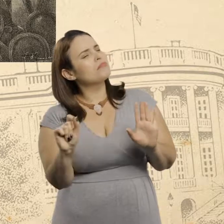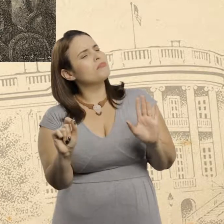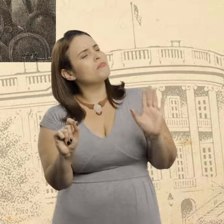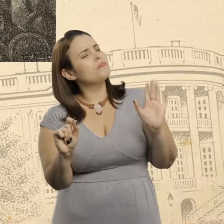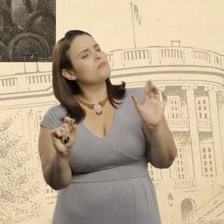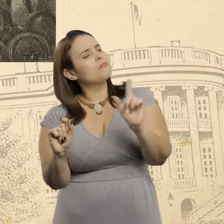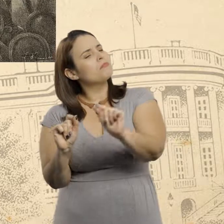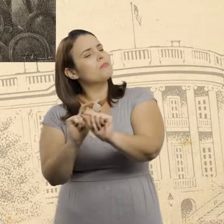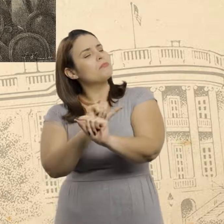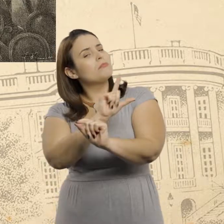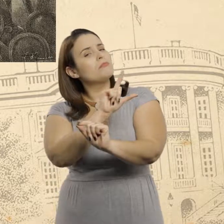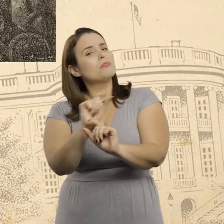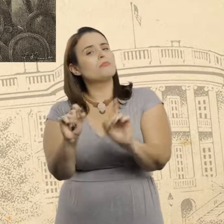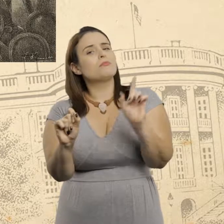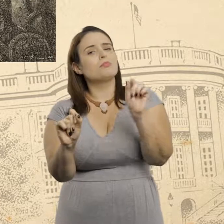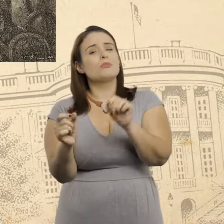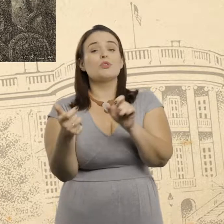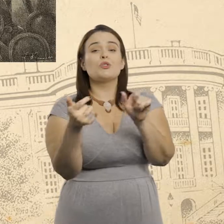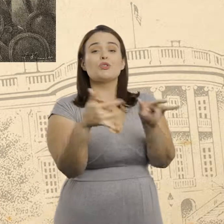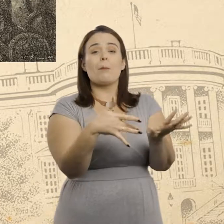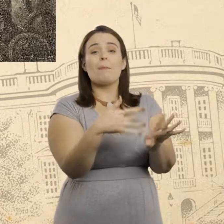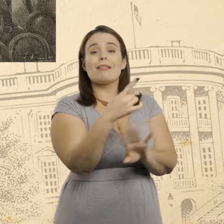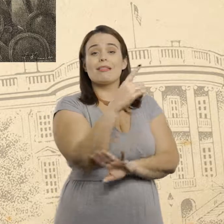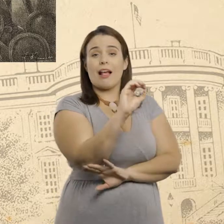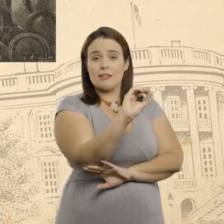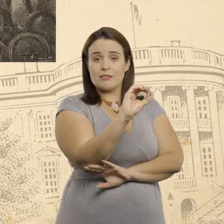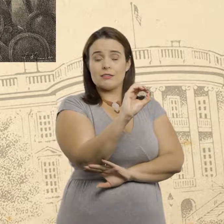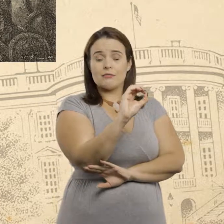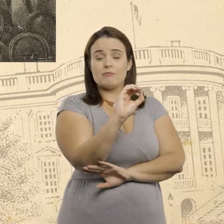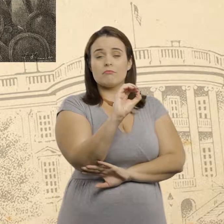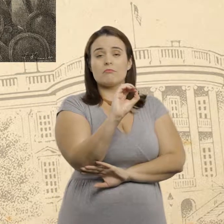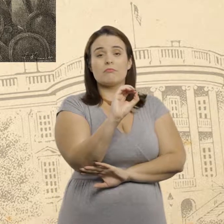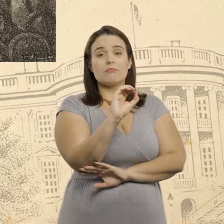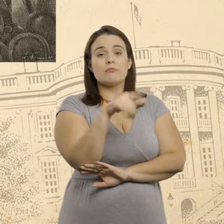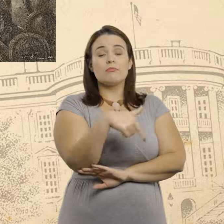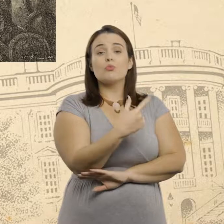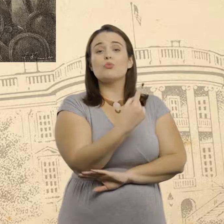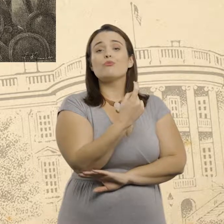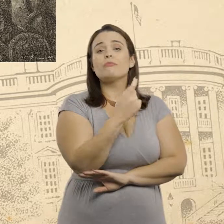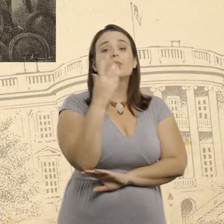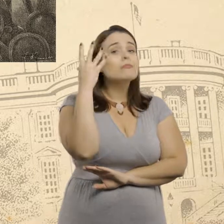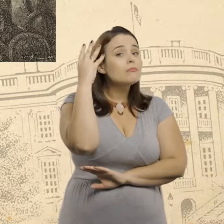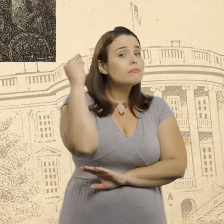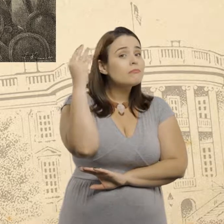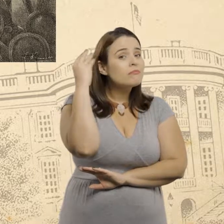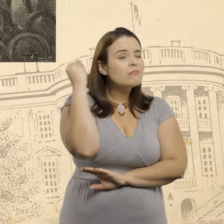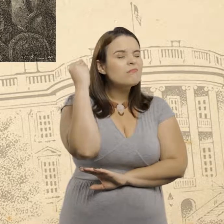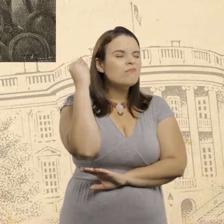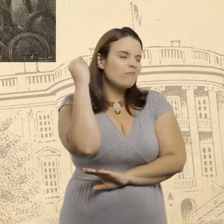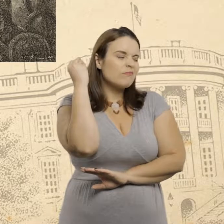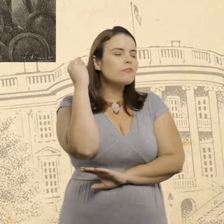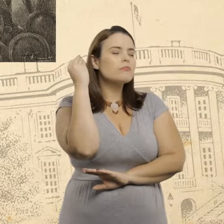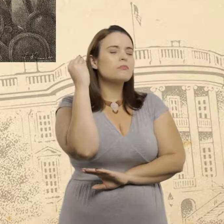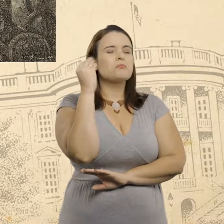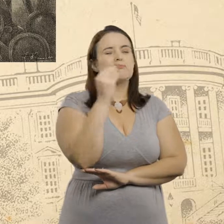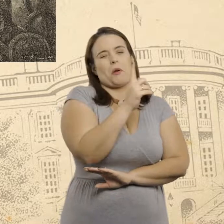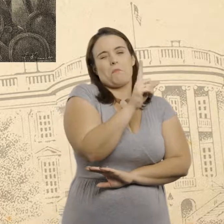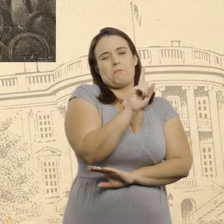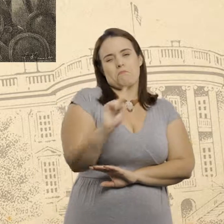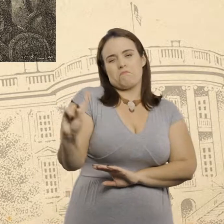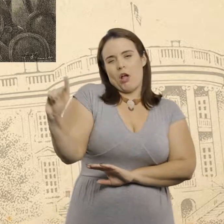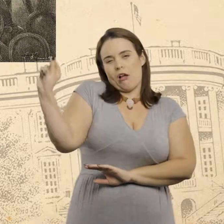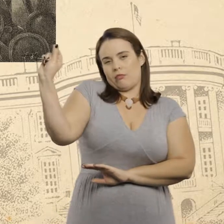indo embora. Ficaram apenas 10 pessoas. Depois, só ficou Passepartout, que também resolveu ir